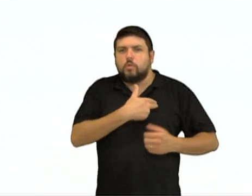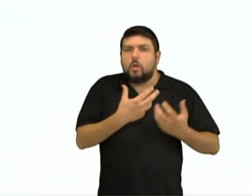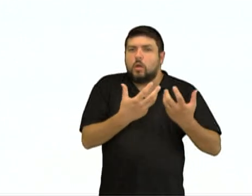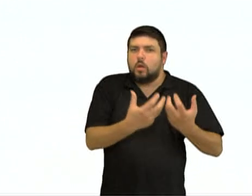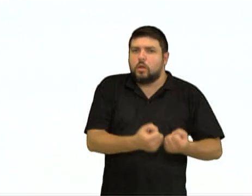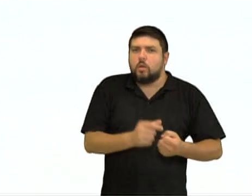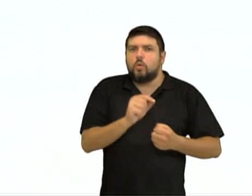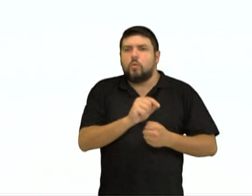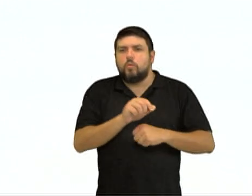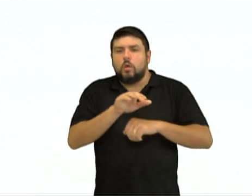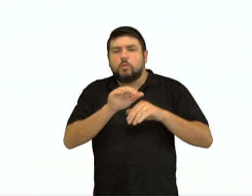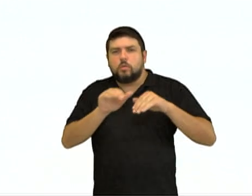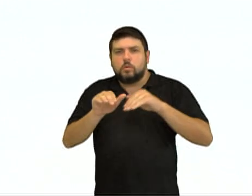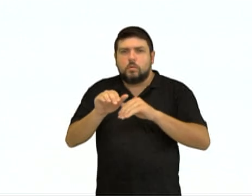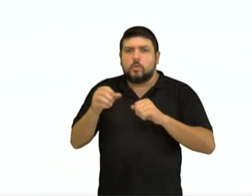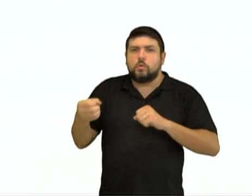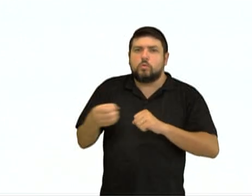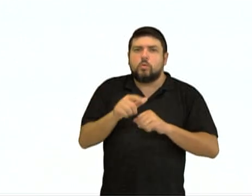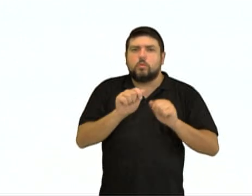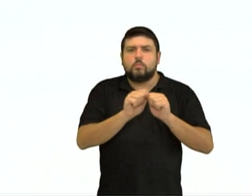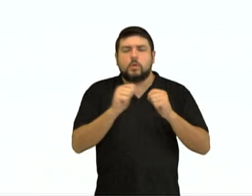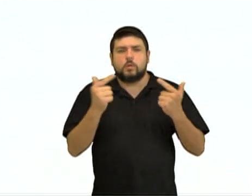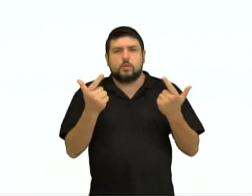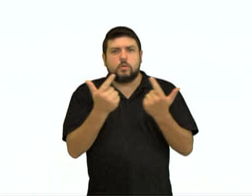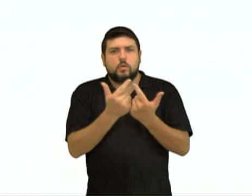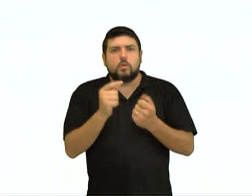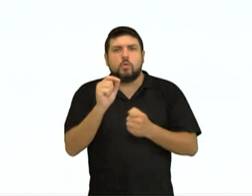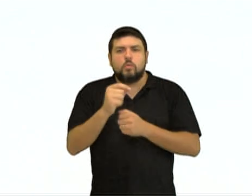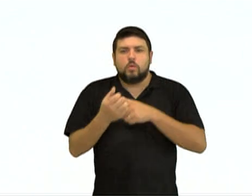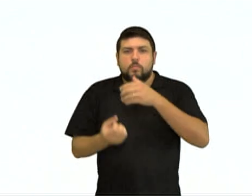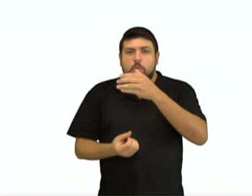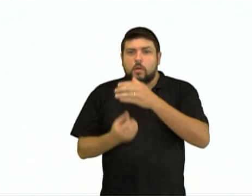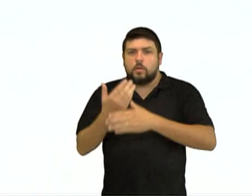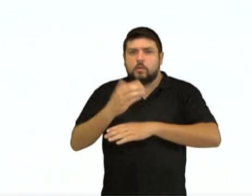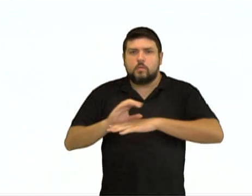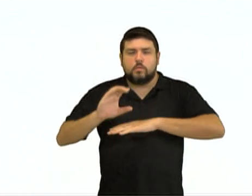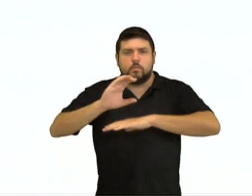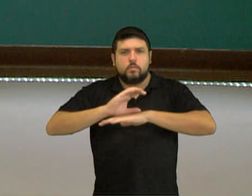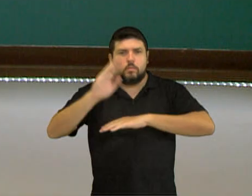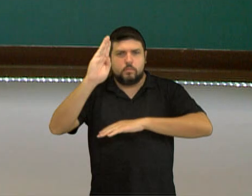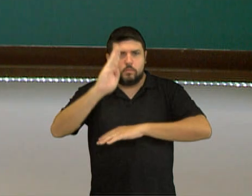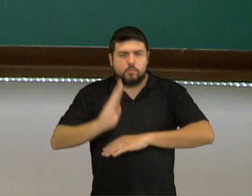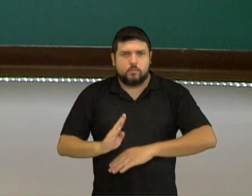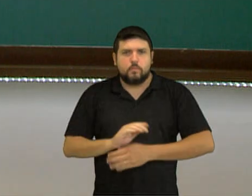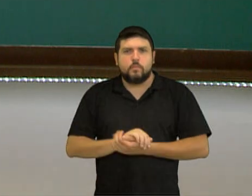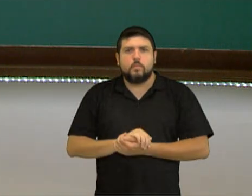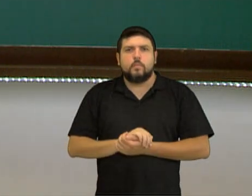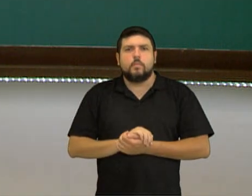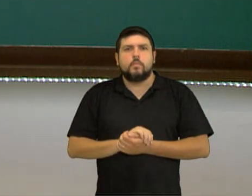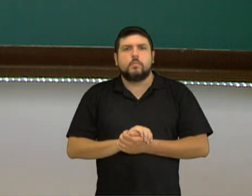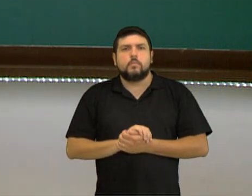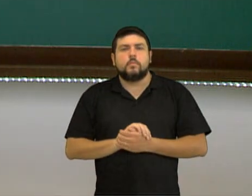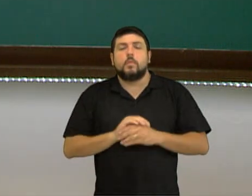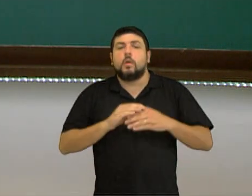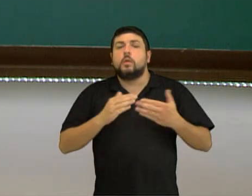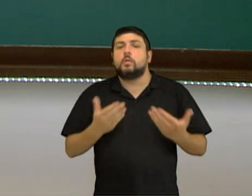nova Assembleia Constituinte para criar a Constituição para o Brasil. Então, assim ele estava